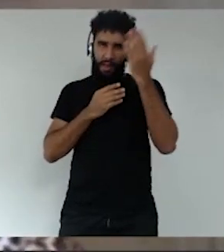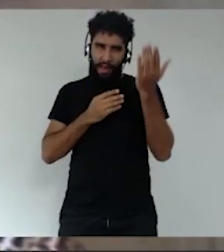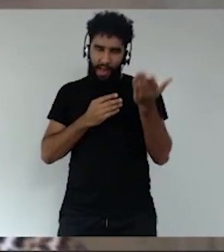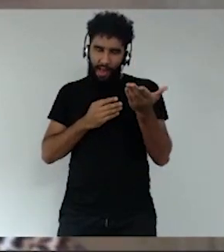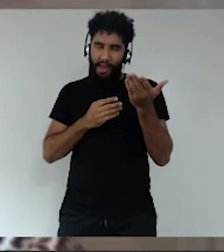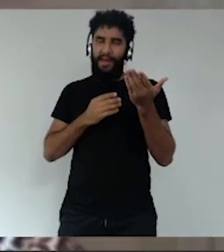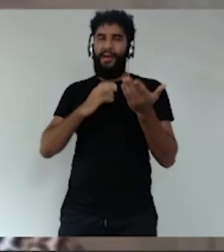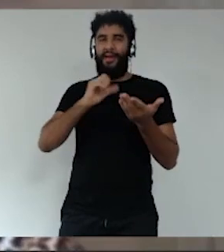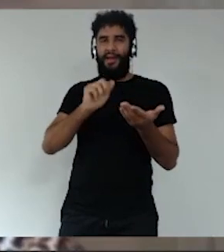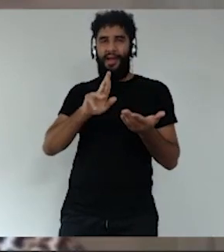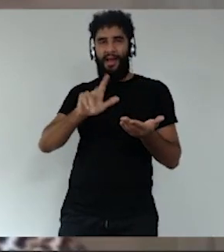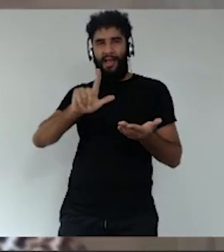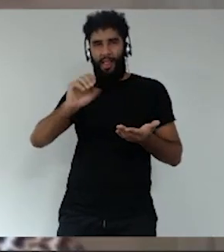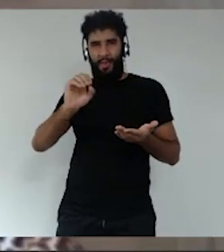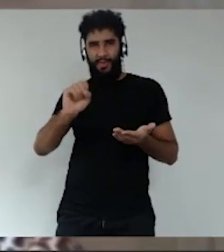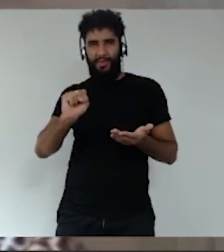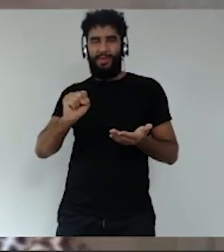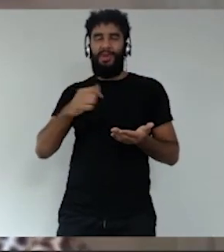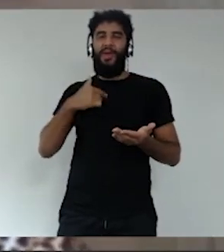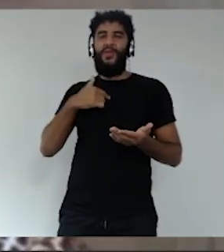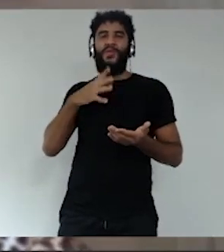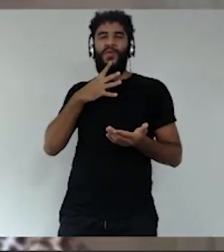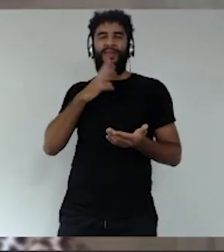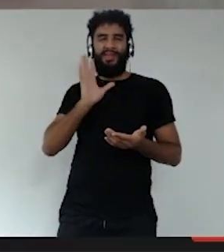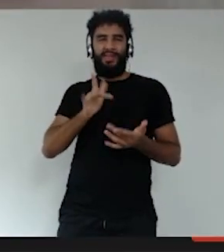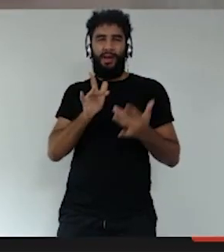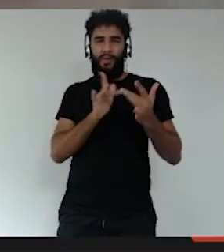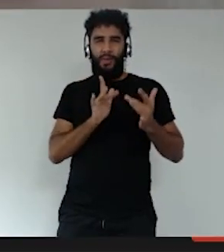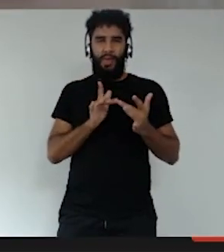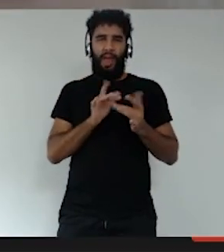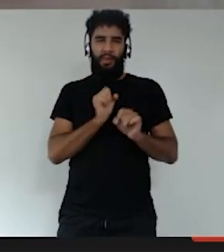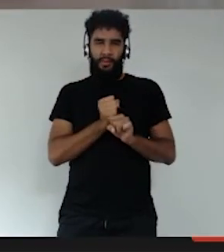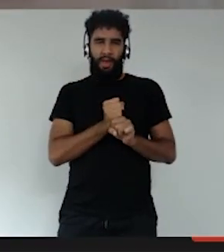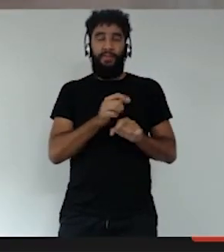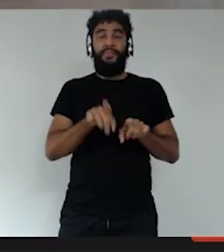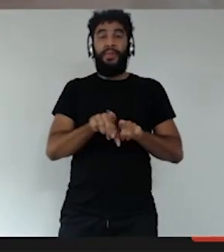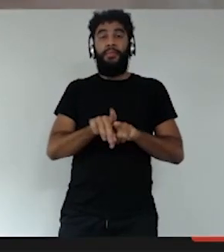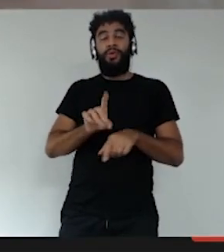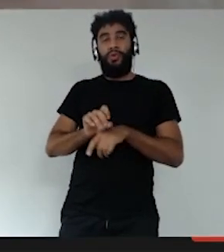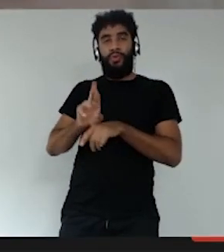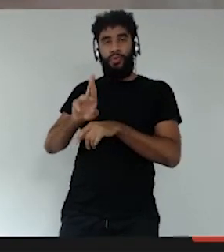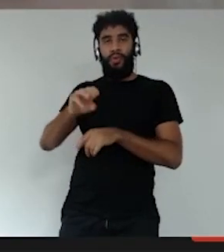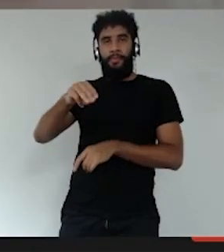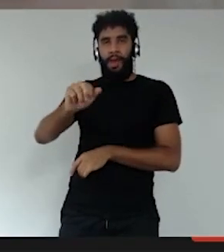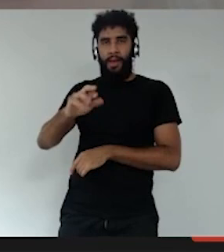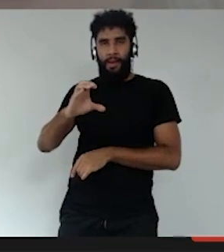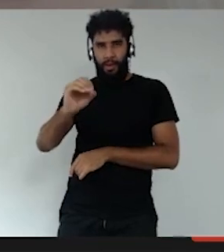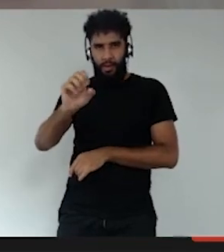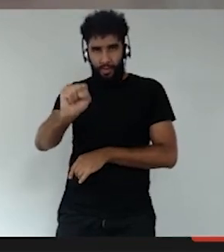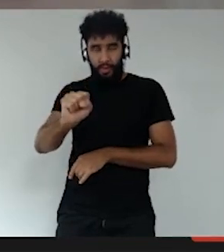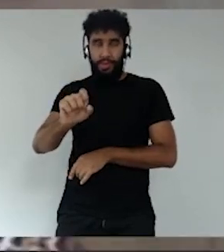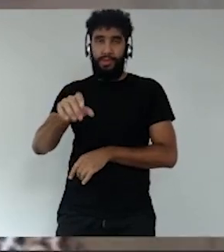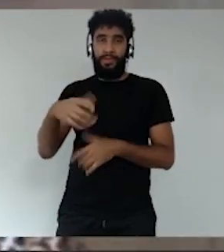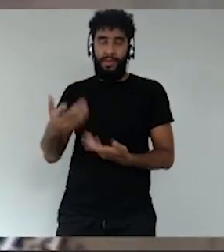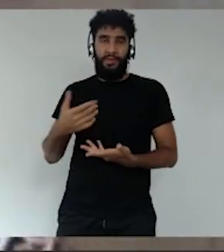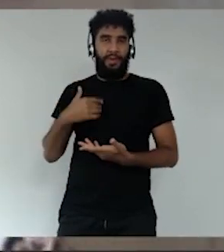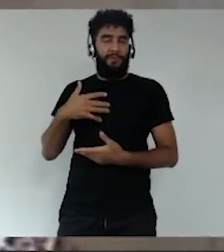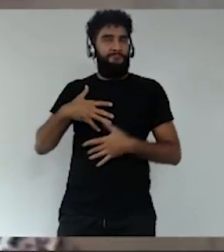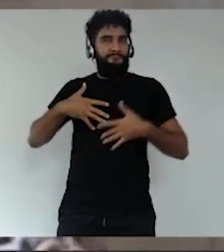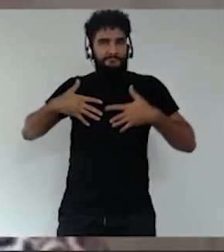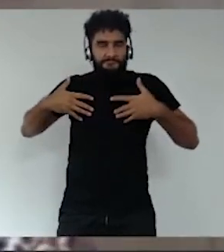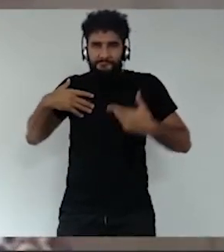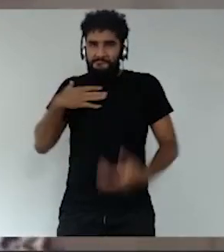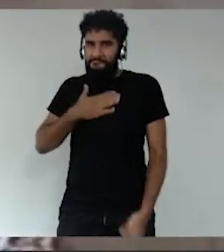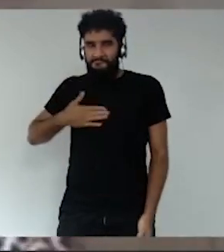tive a oportunidade de conhecer há alguns anos, né? O doutor Marcos Borges, também um grande prazer, doutor Luiz Saraiva, estar aqui